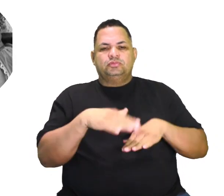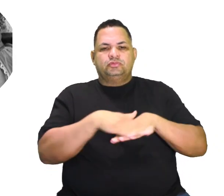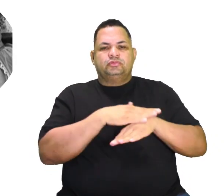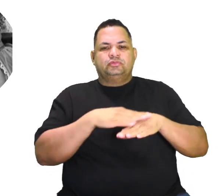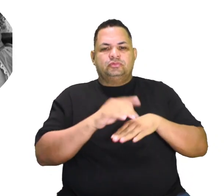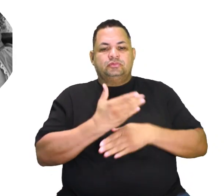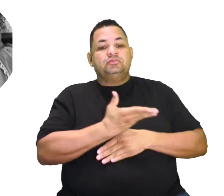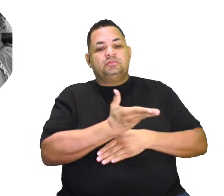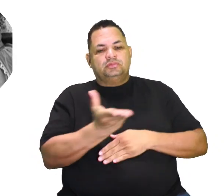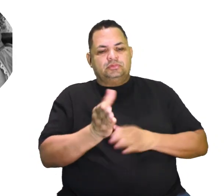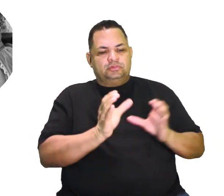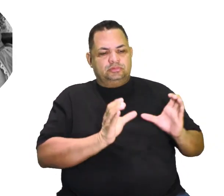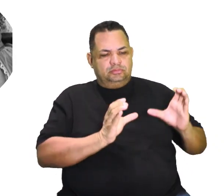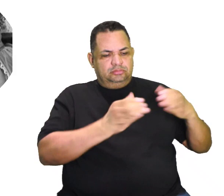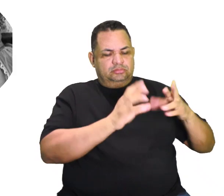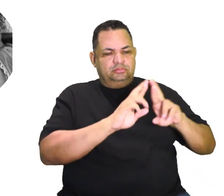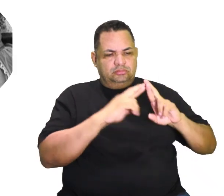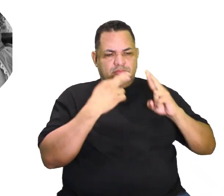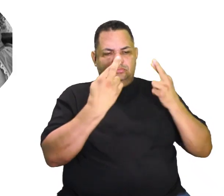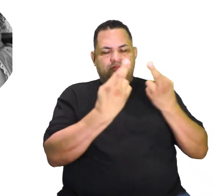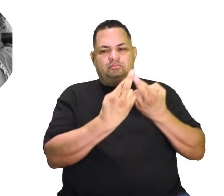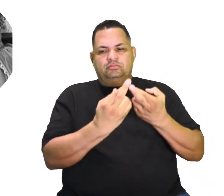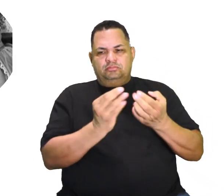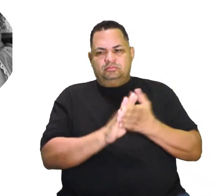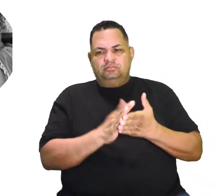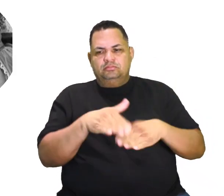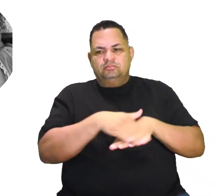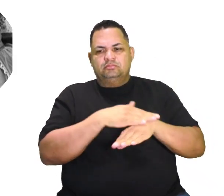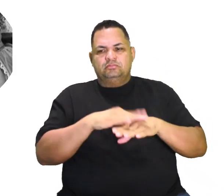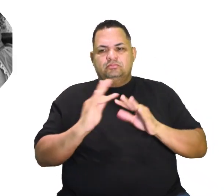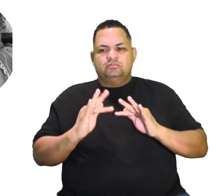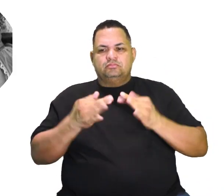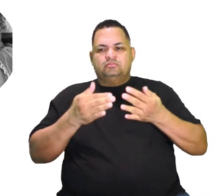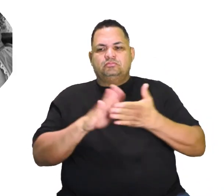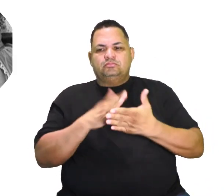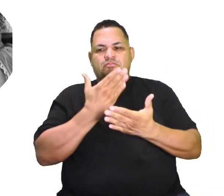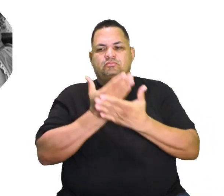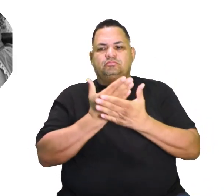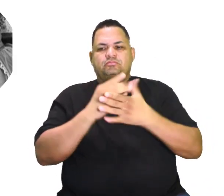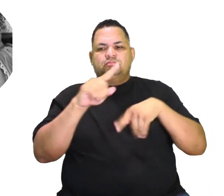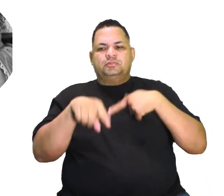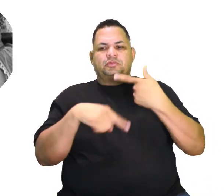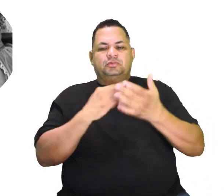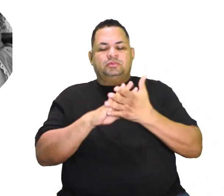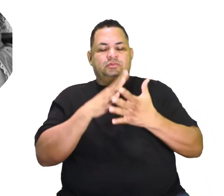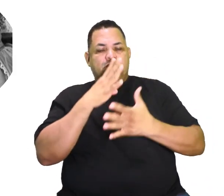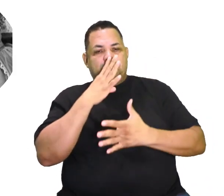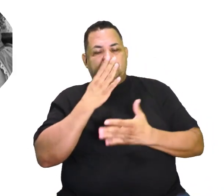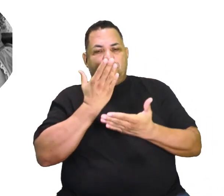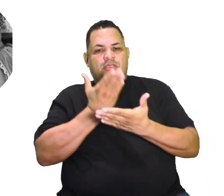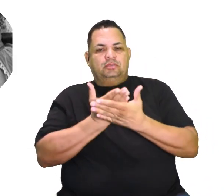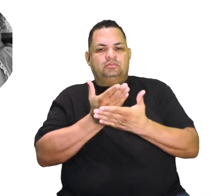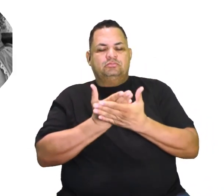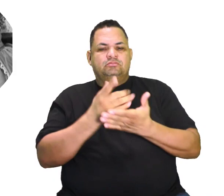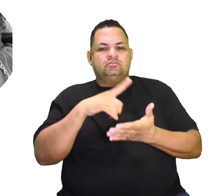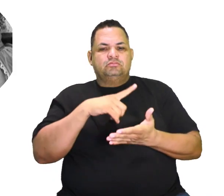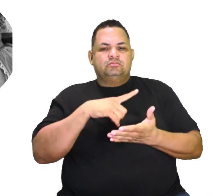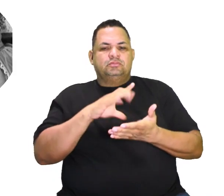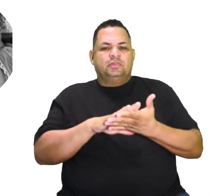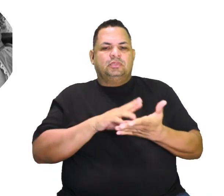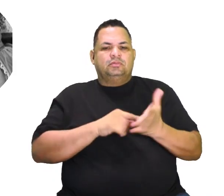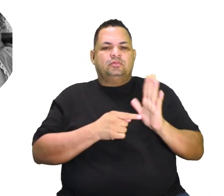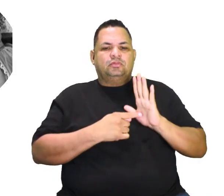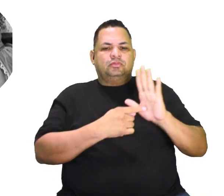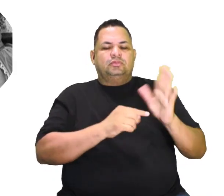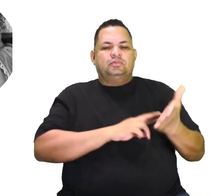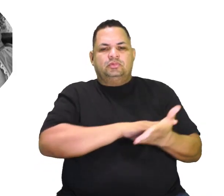reunir em grupo e vão conversar, né? Ao final da aula, depois que vocês assistirem a aula, vamos trazer várias informações